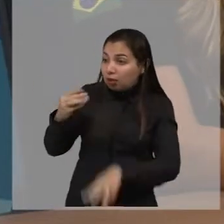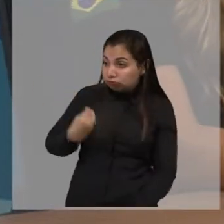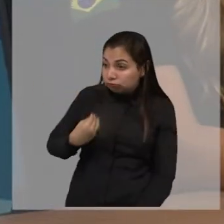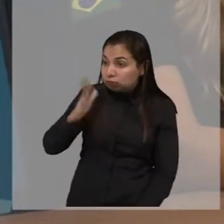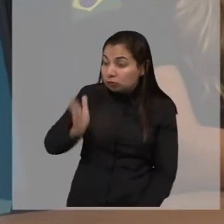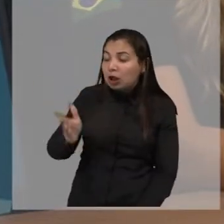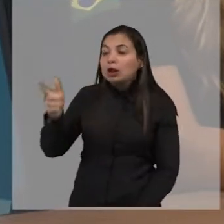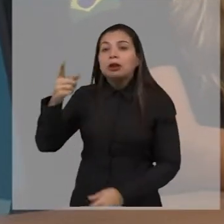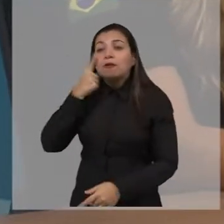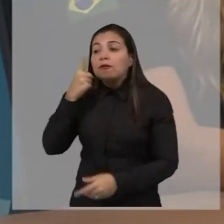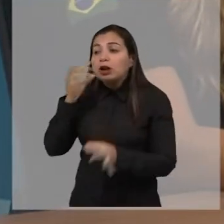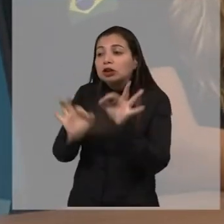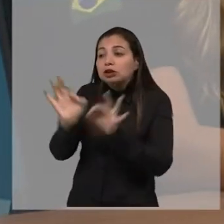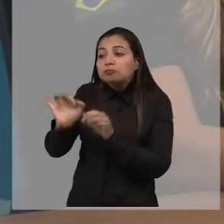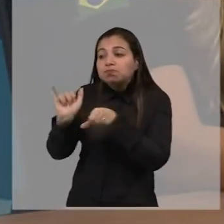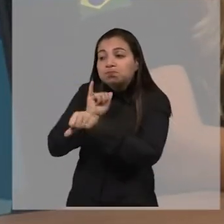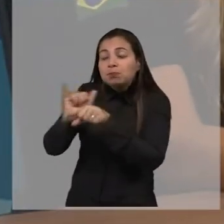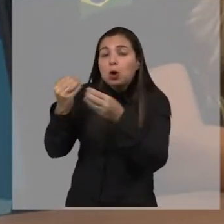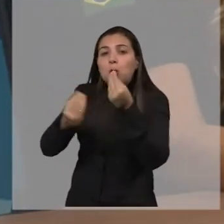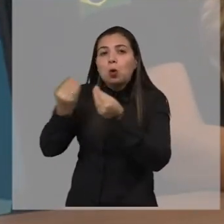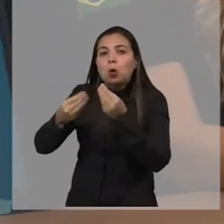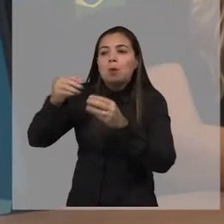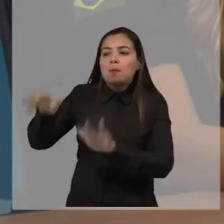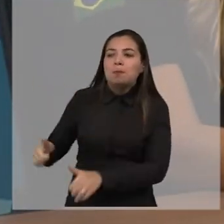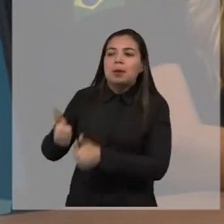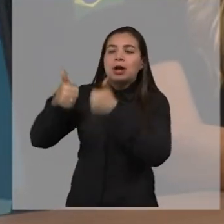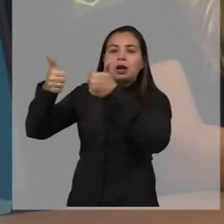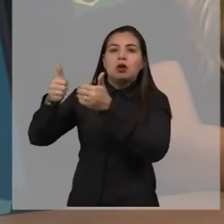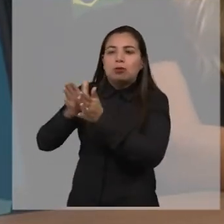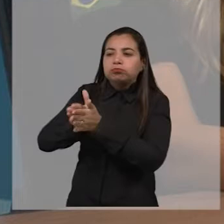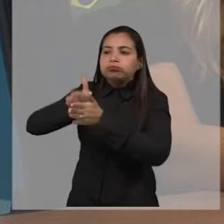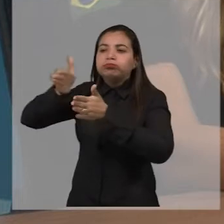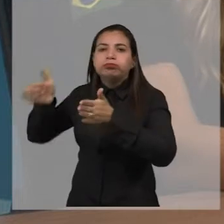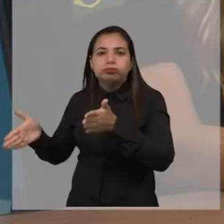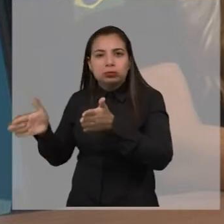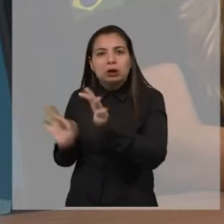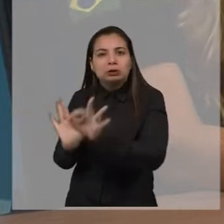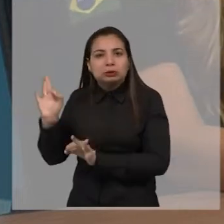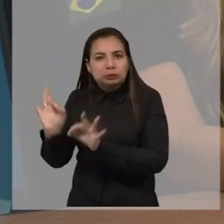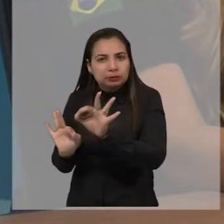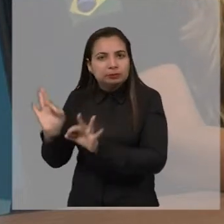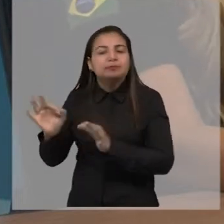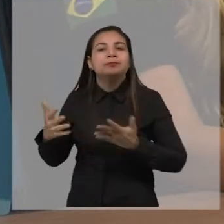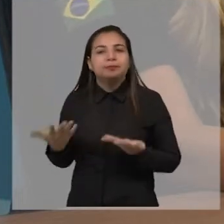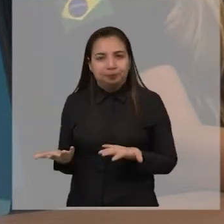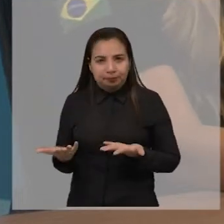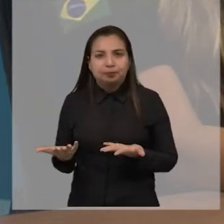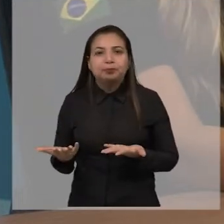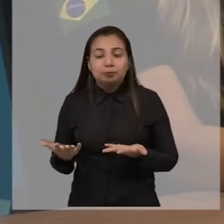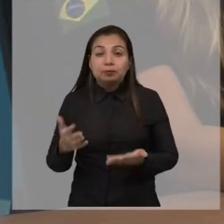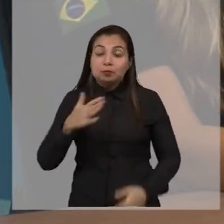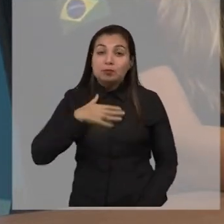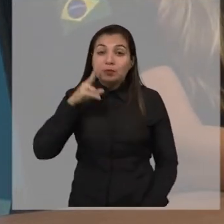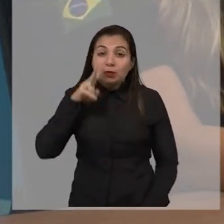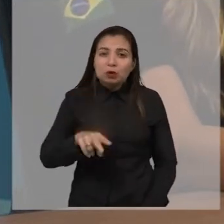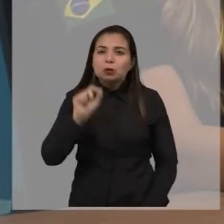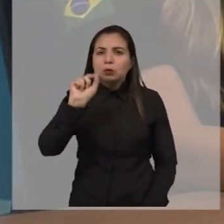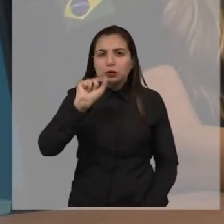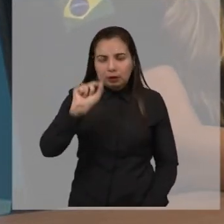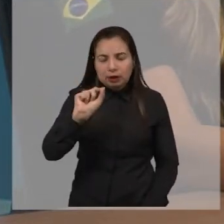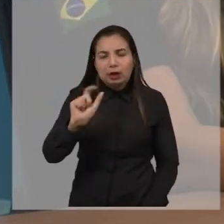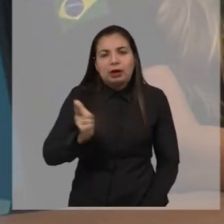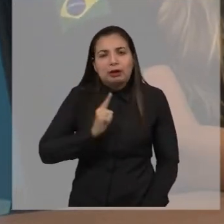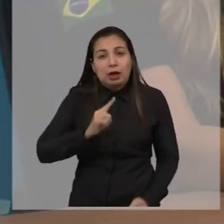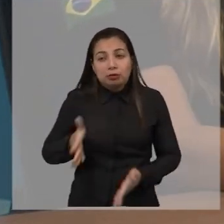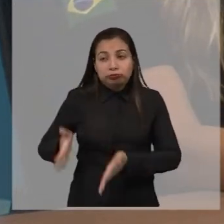Eu não acredito que o trabalho seja construir mais. Eu vou pela ótica jurídica. O sistema prisional hoje deve ter em